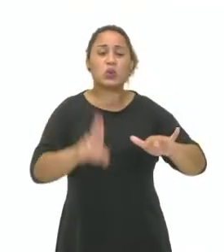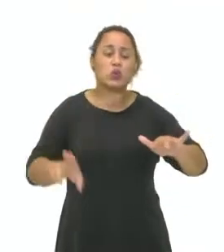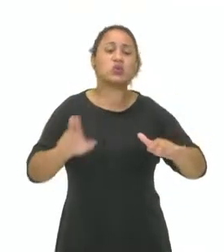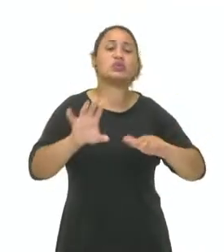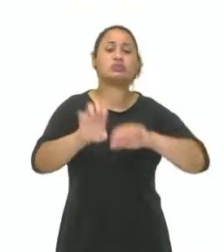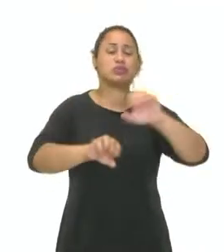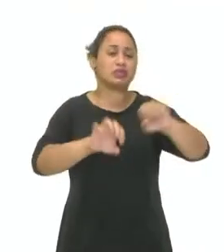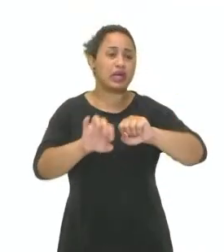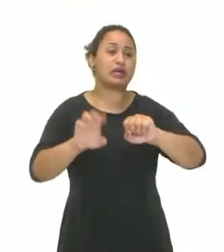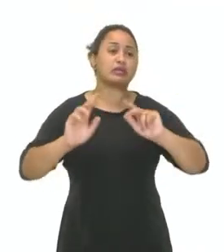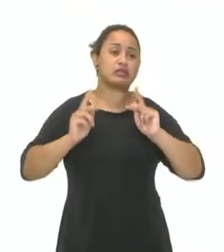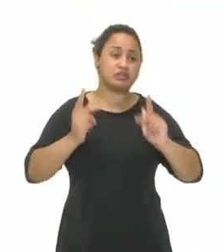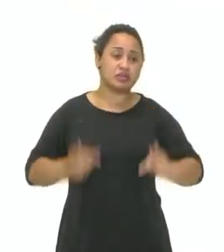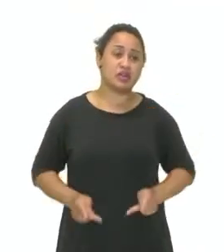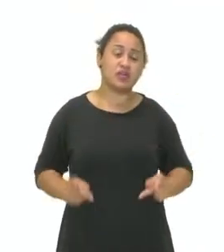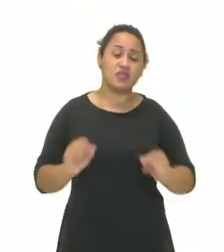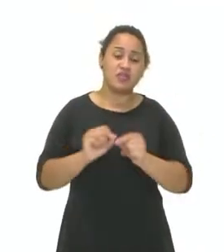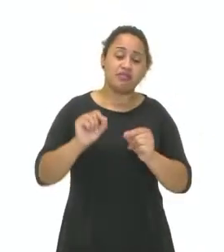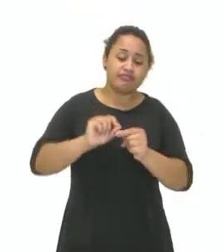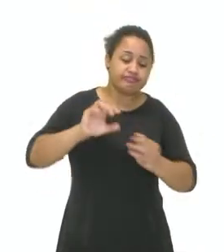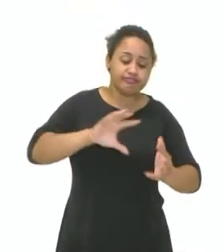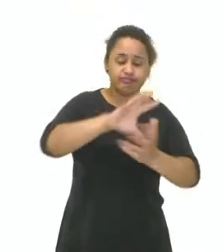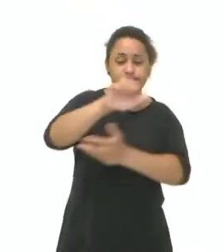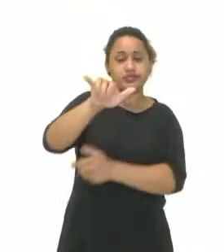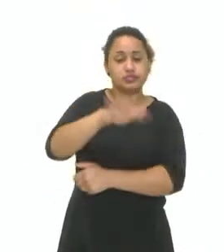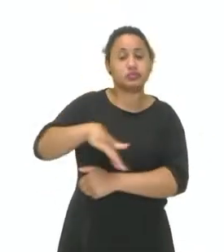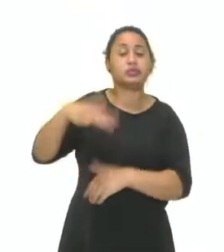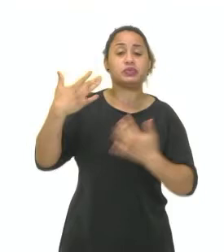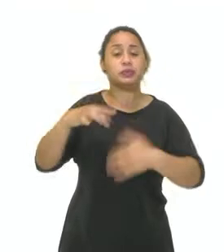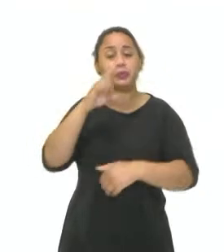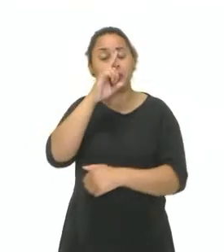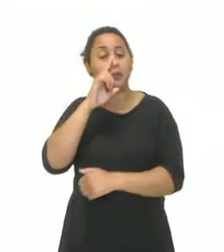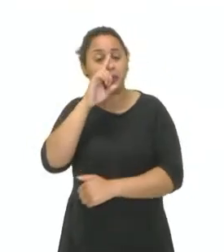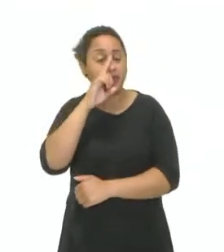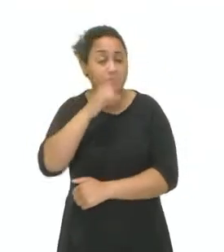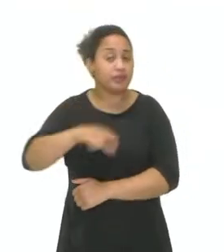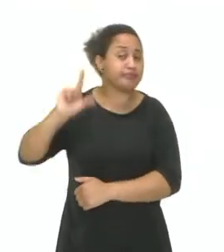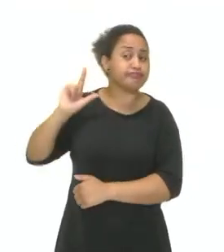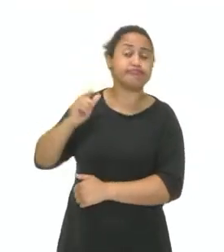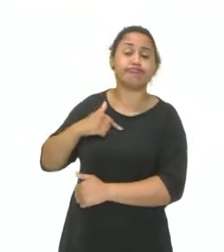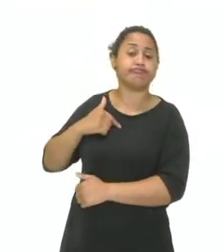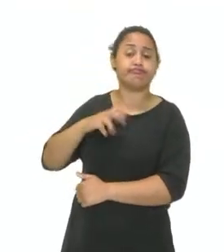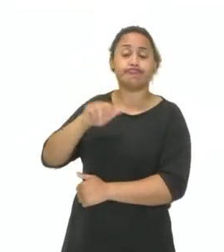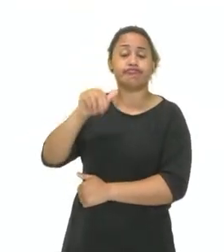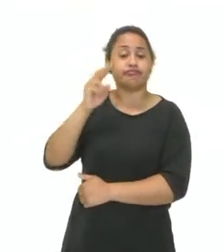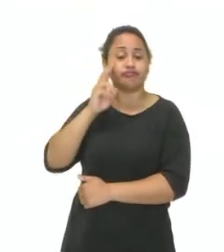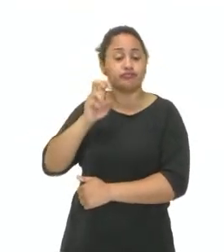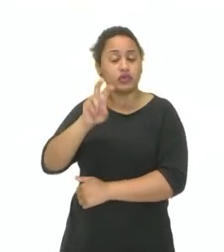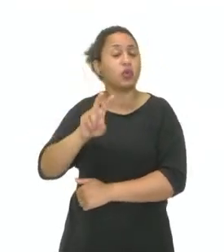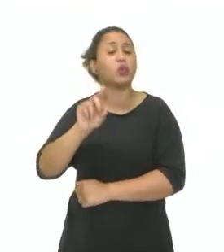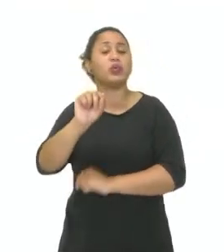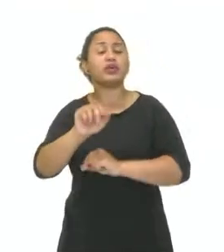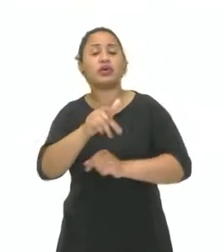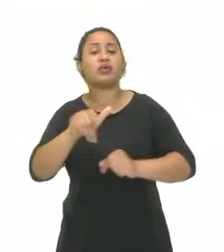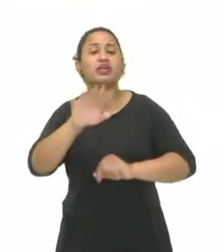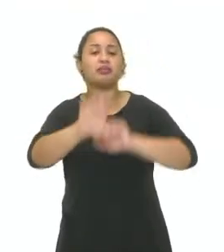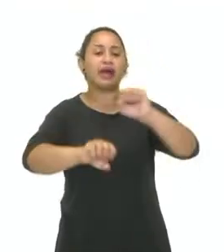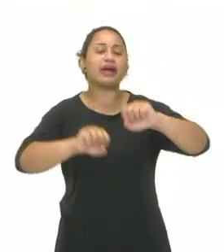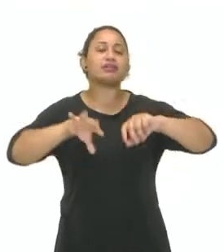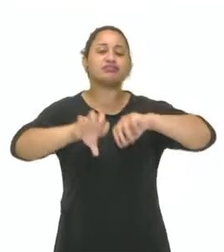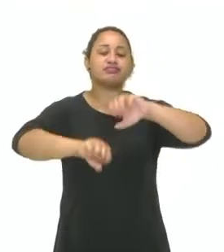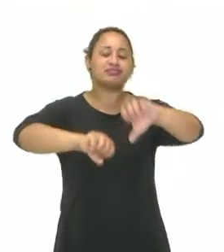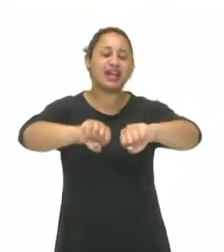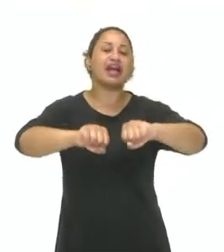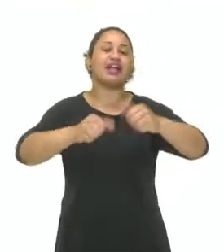pelos humanos está levando a Terra a uma situação de risco nunca vivenciada antes, ou seja, a utilização de recursos naturais,